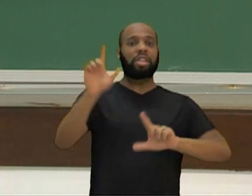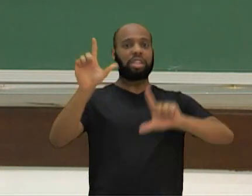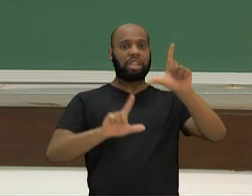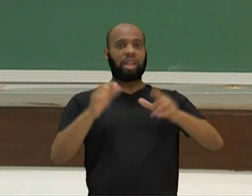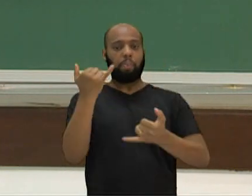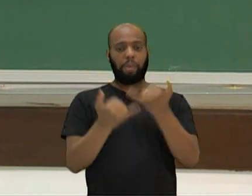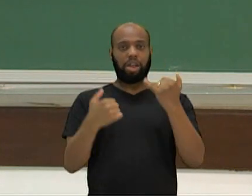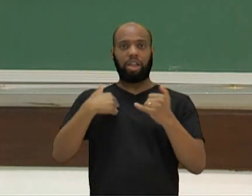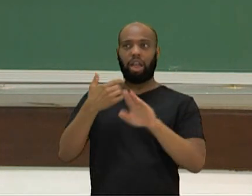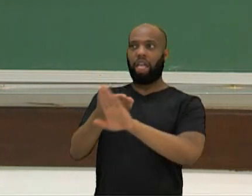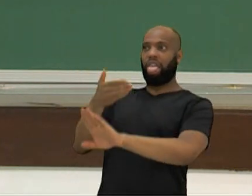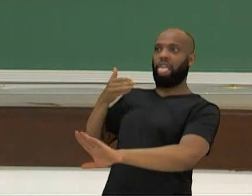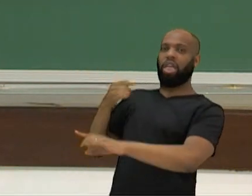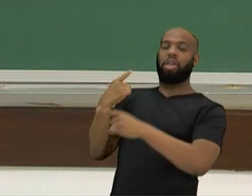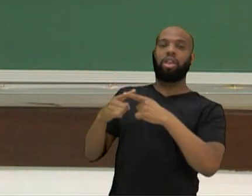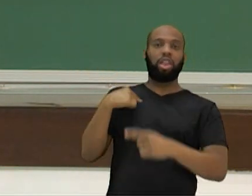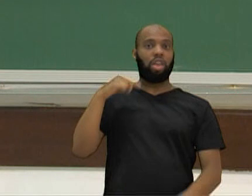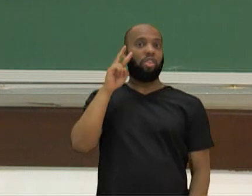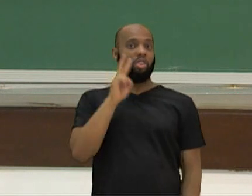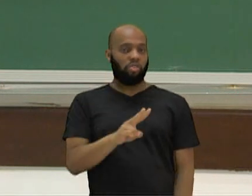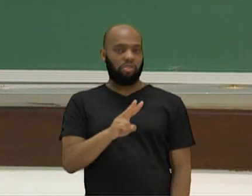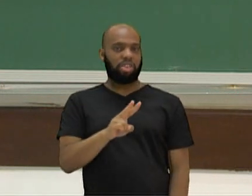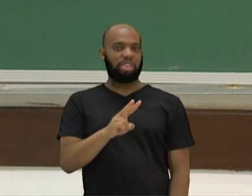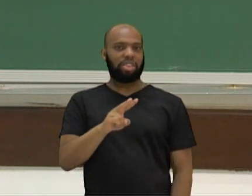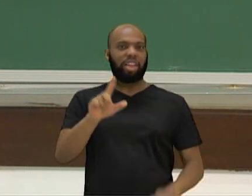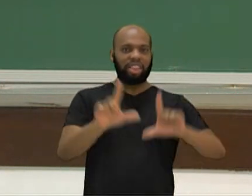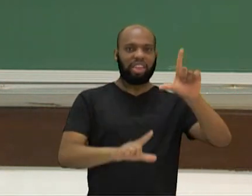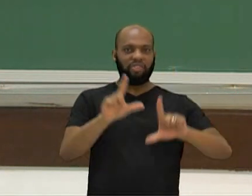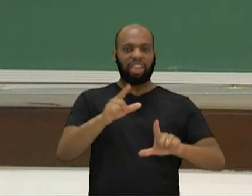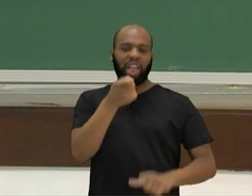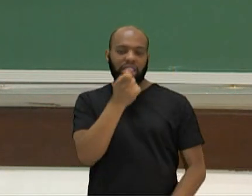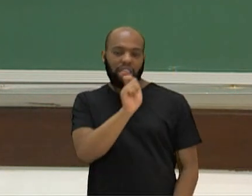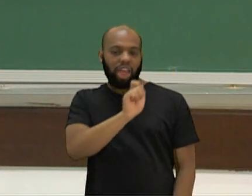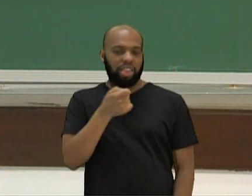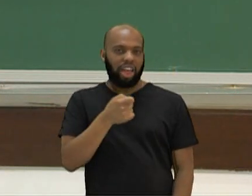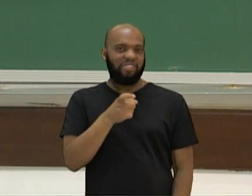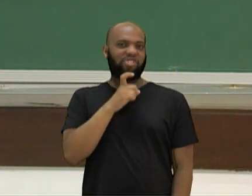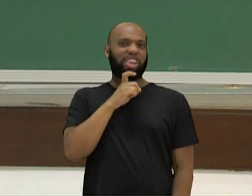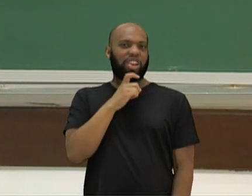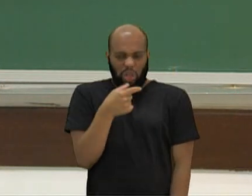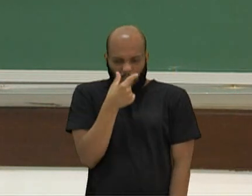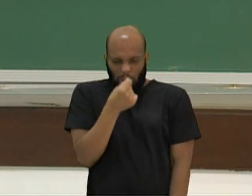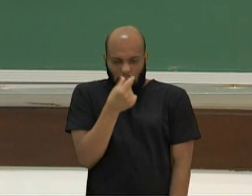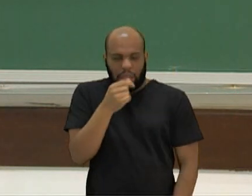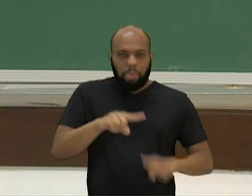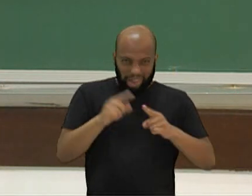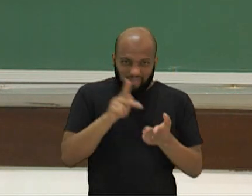deixando alienado. Eu vi na TV que sorvete deixa gripado. Mas será que existe isso mesmo?